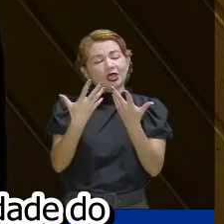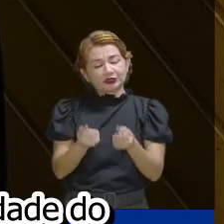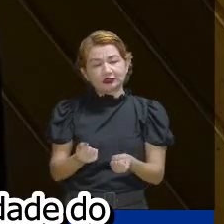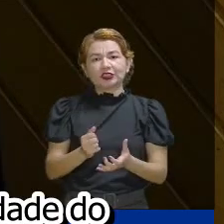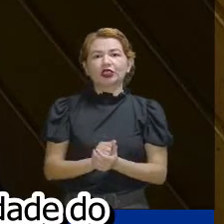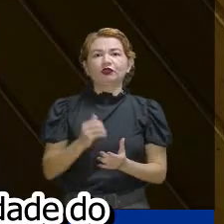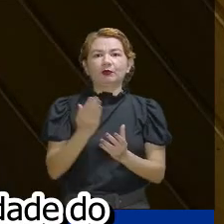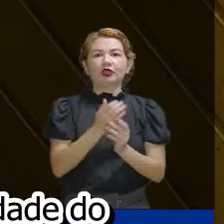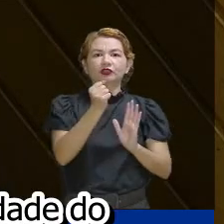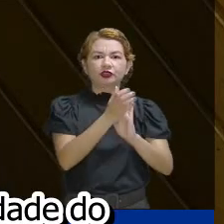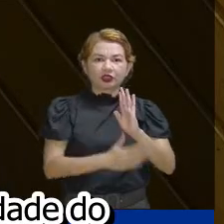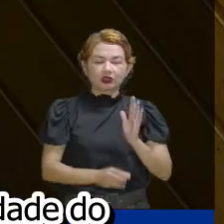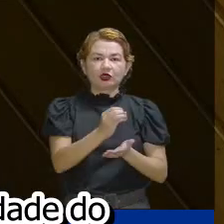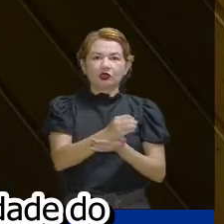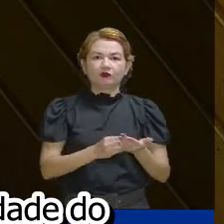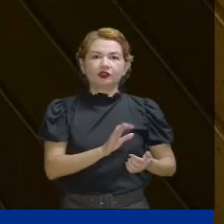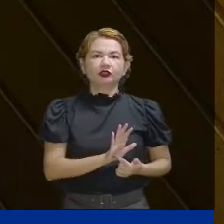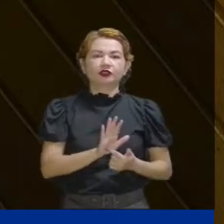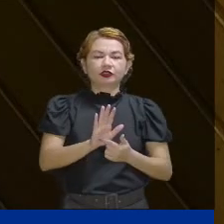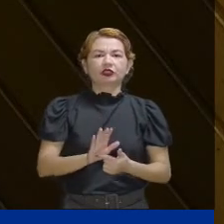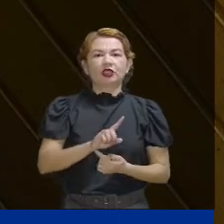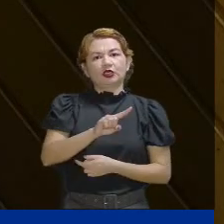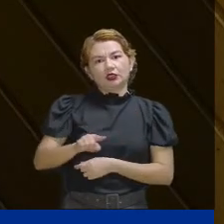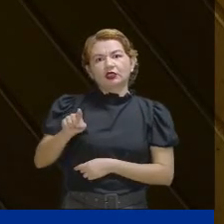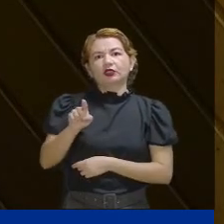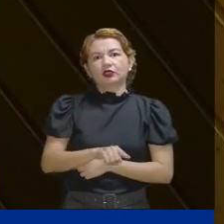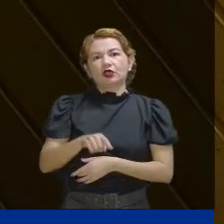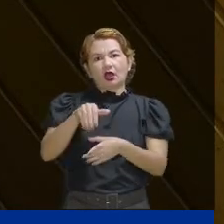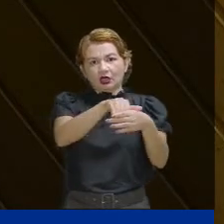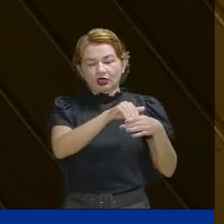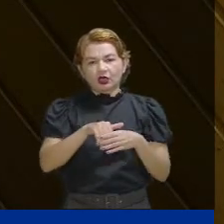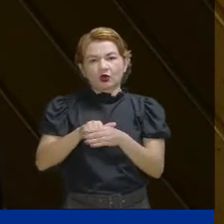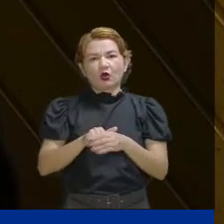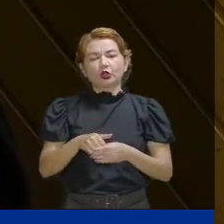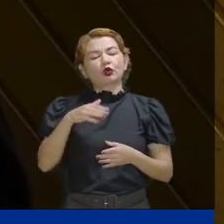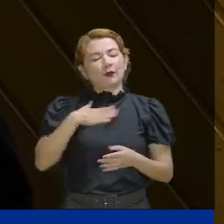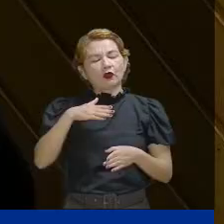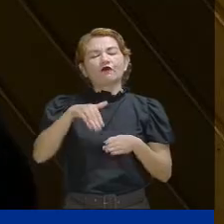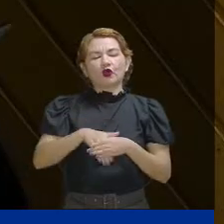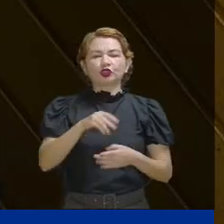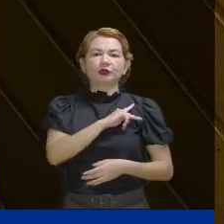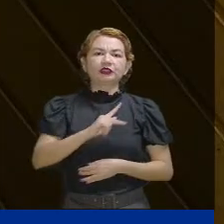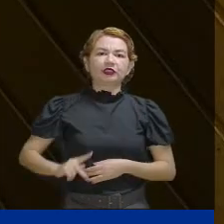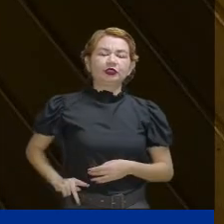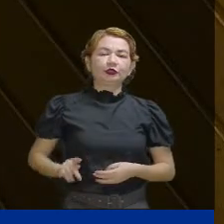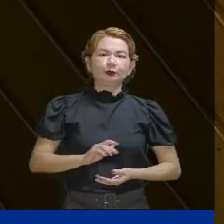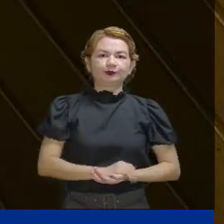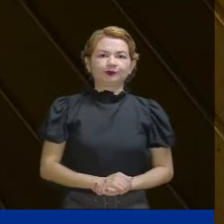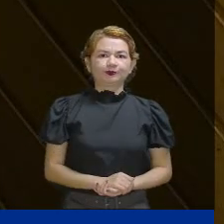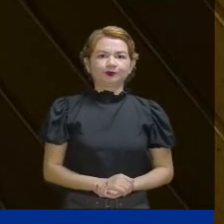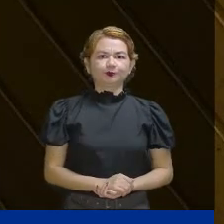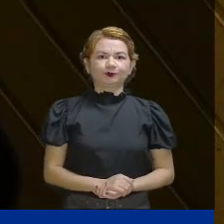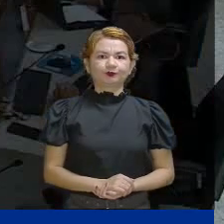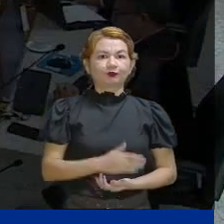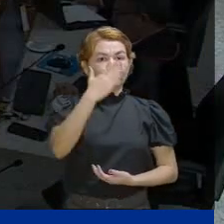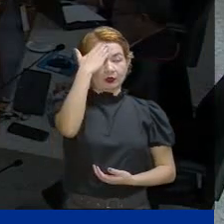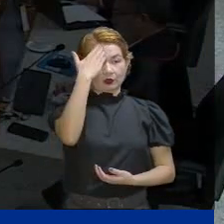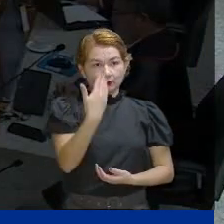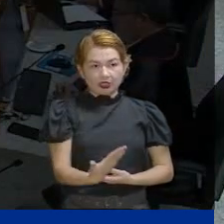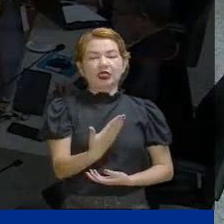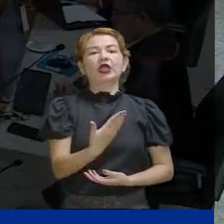declaração para, de ofício, declarar a nulidade do acórdão embargado. É como voto, senhor presidente.